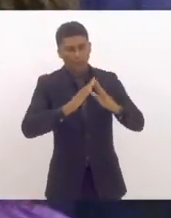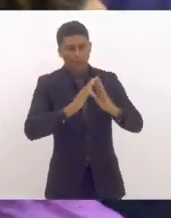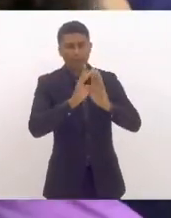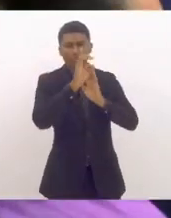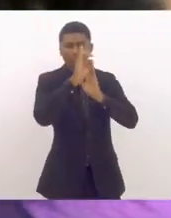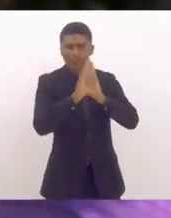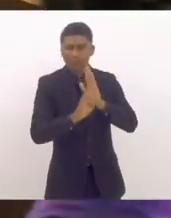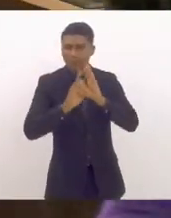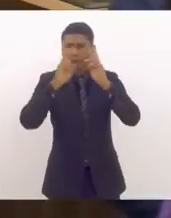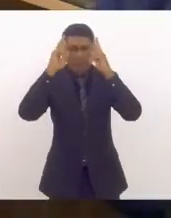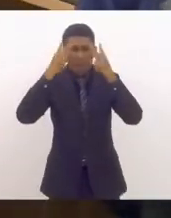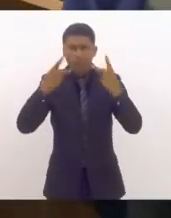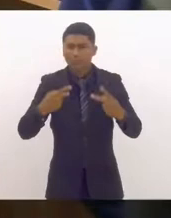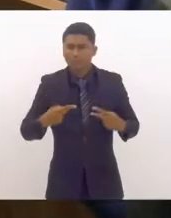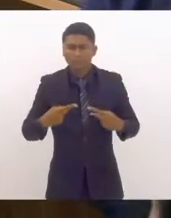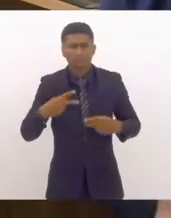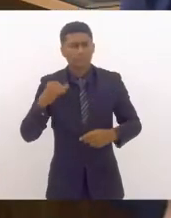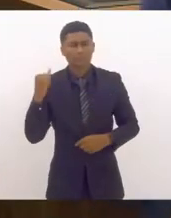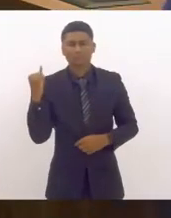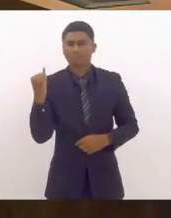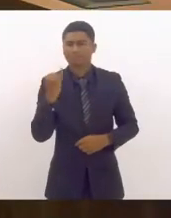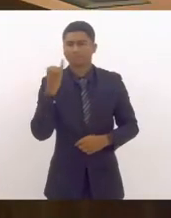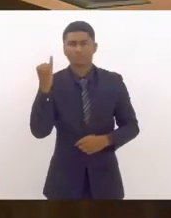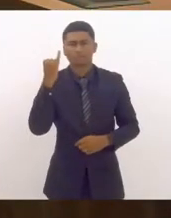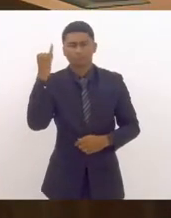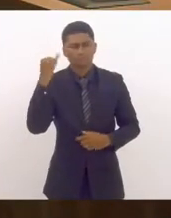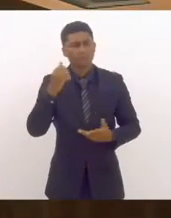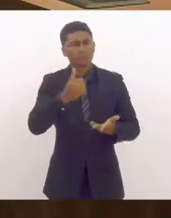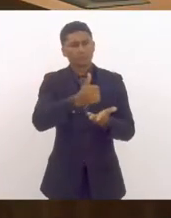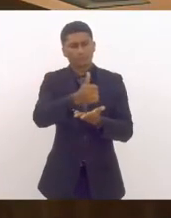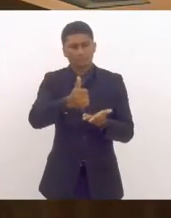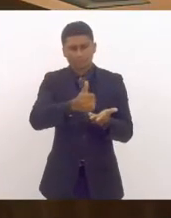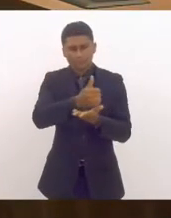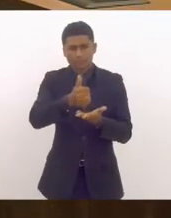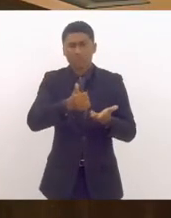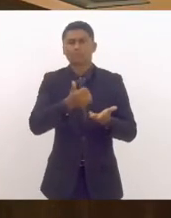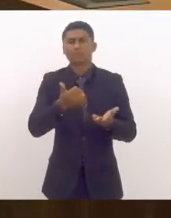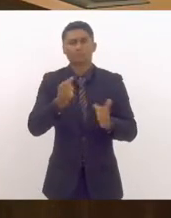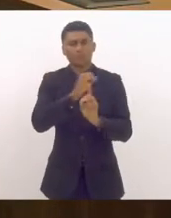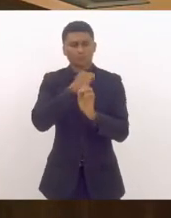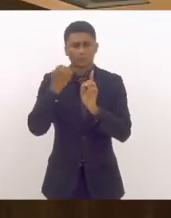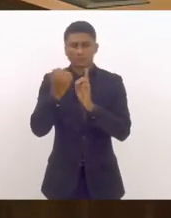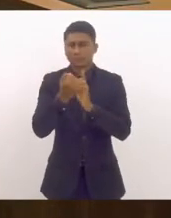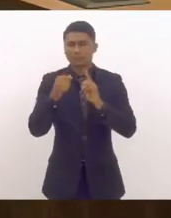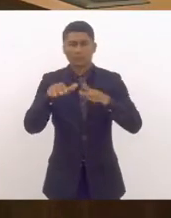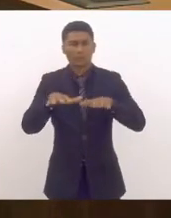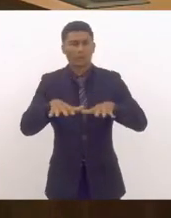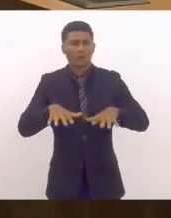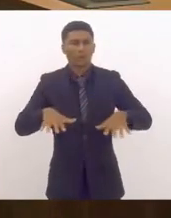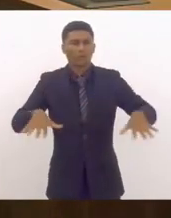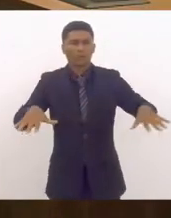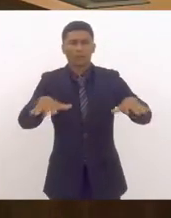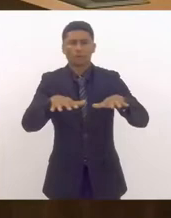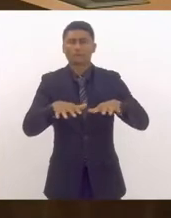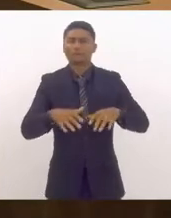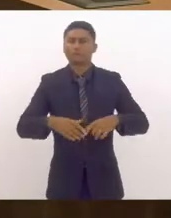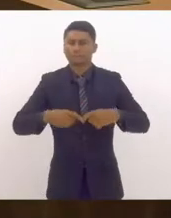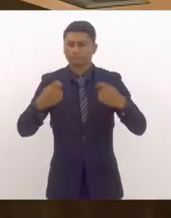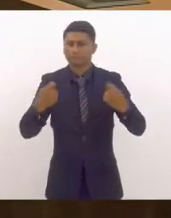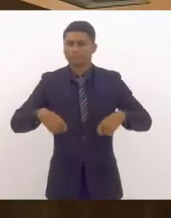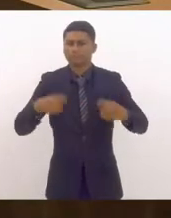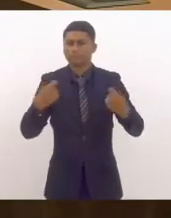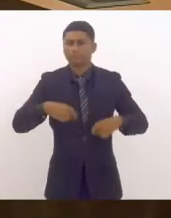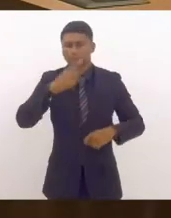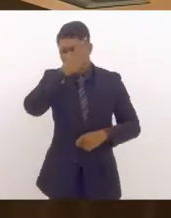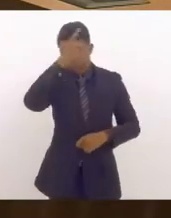direito humano fundamental e basilar do convívio em sociedade para cada ser